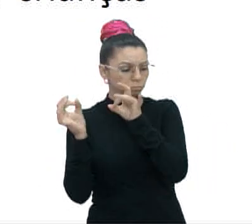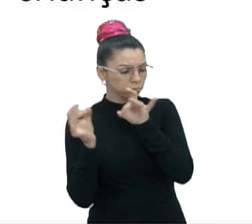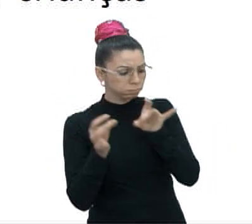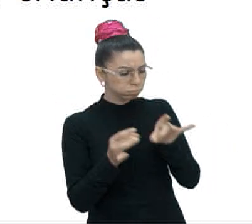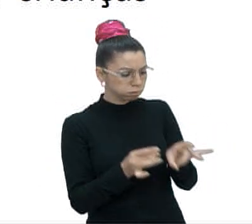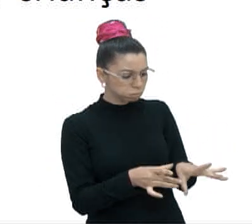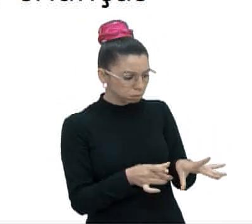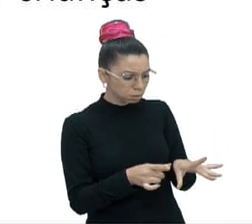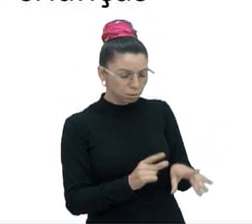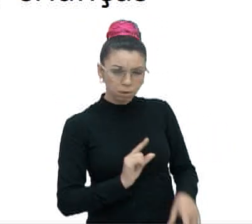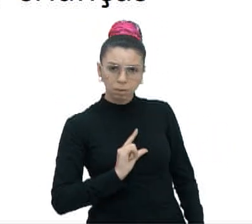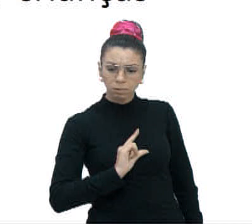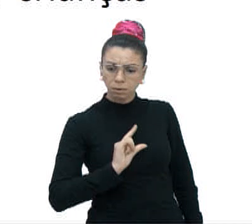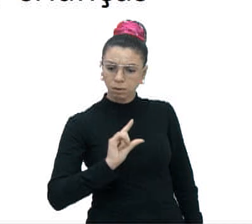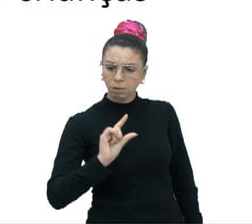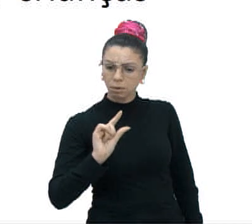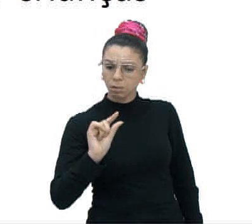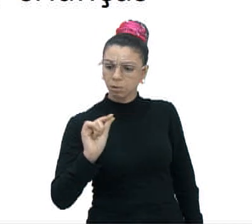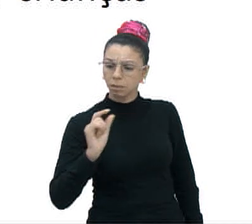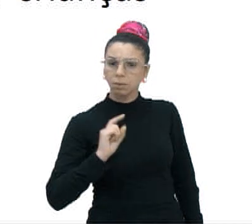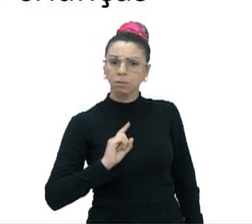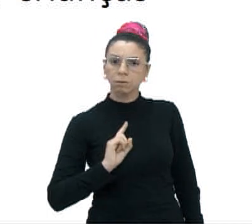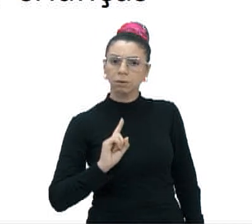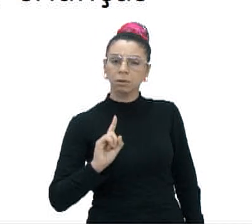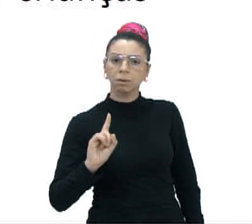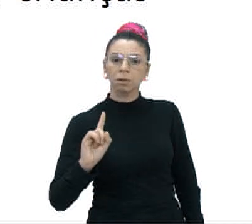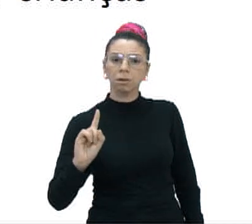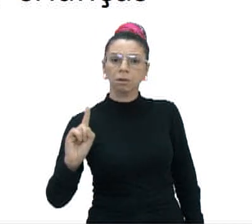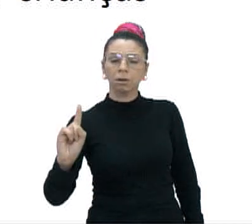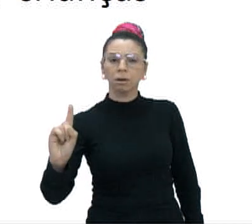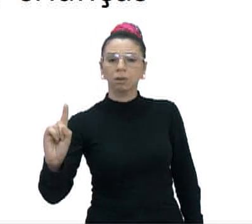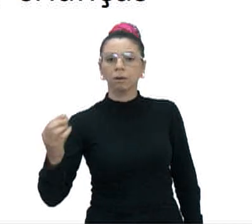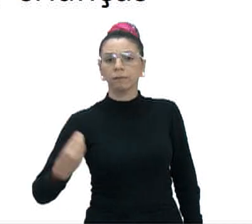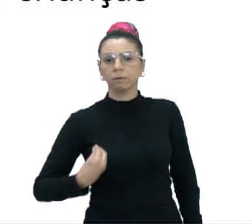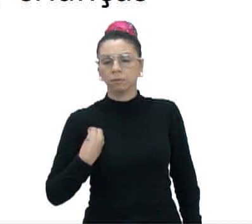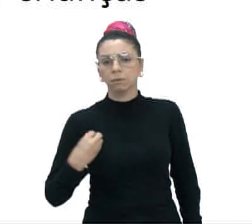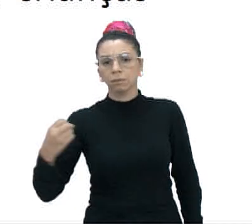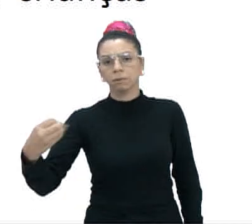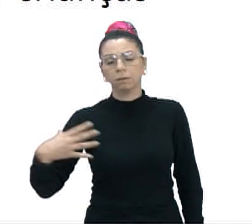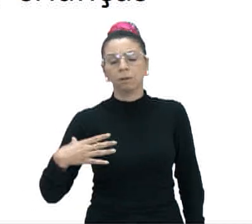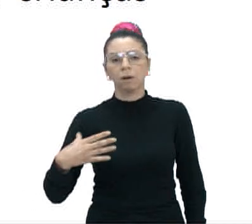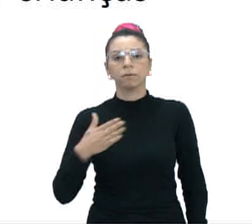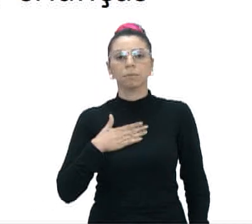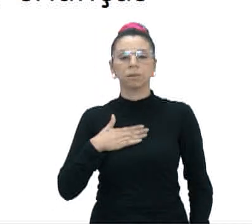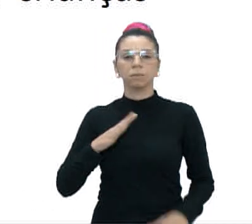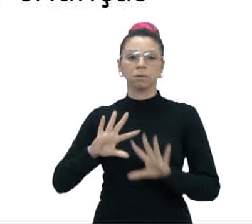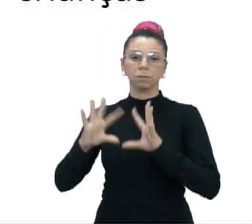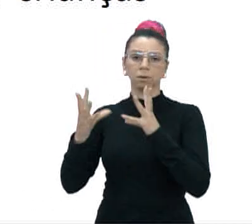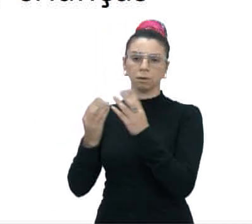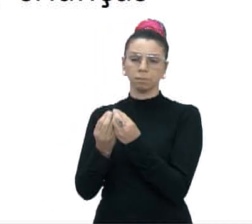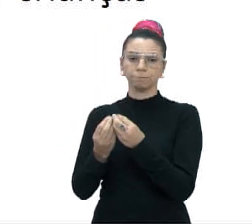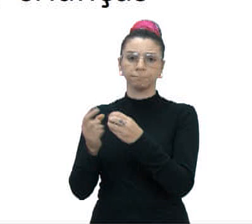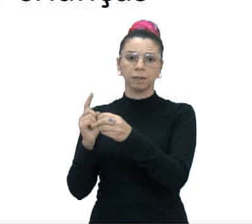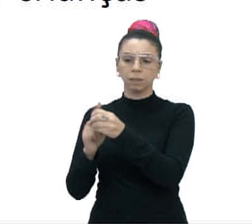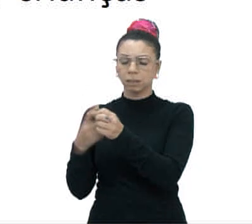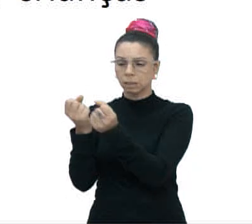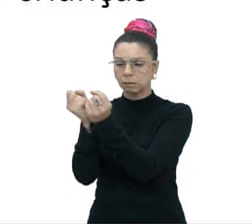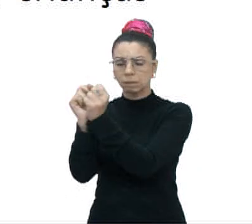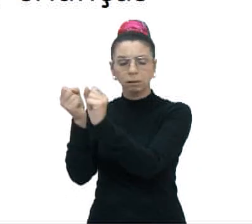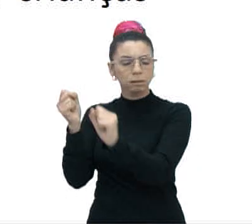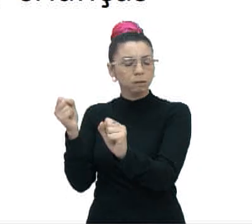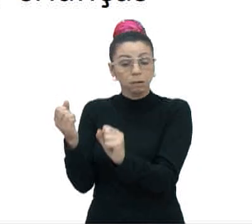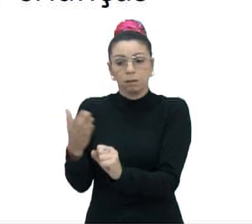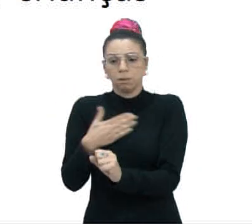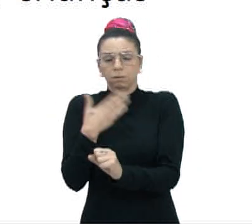e ir em busca de uma vida nova para mim e minha família. A cidade grande me assustou. Como viemos de muito